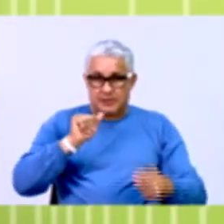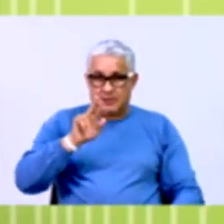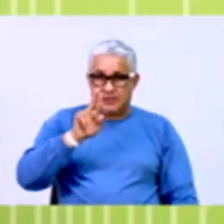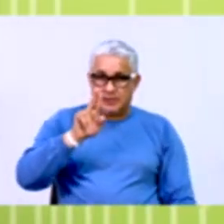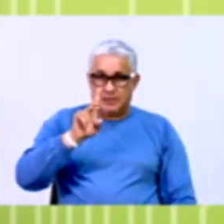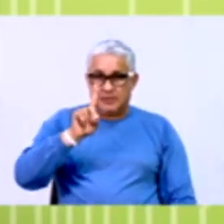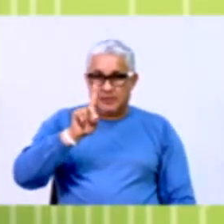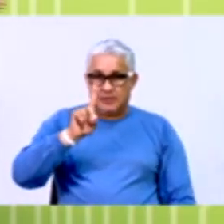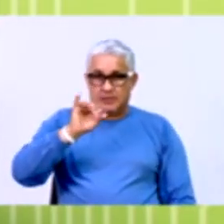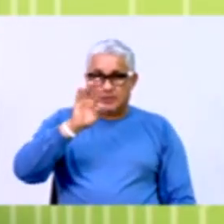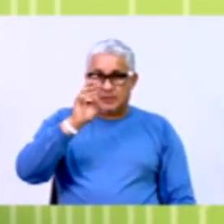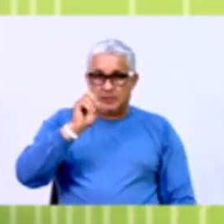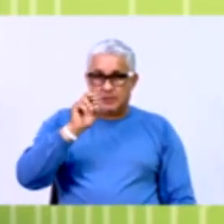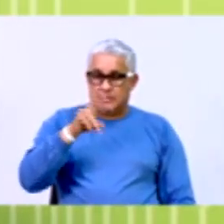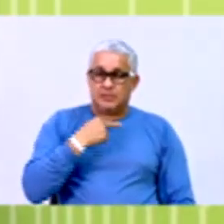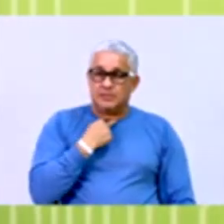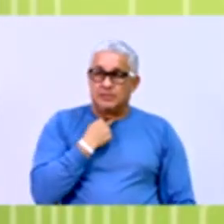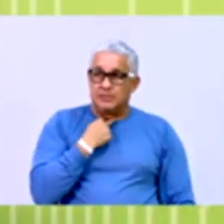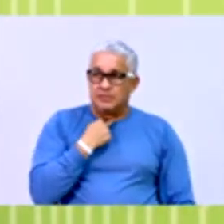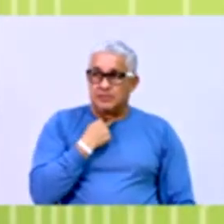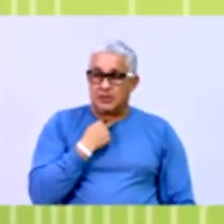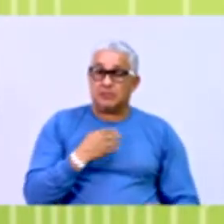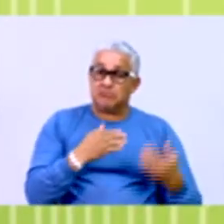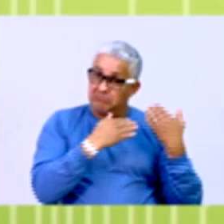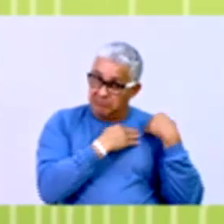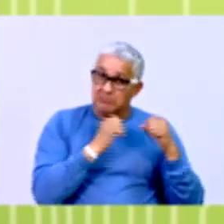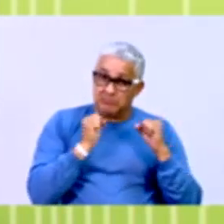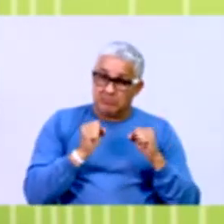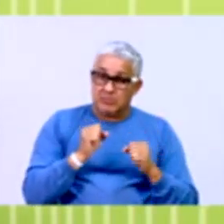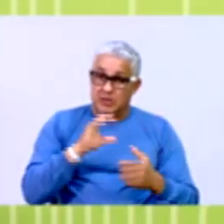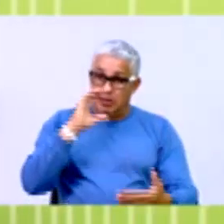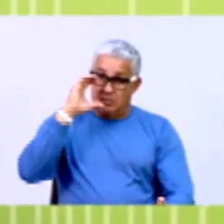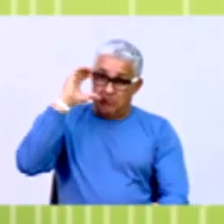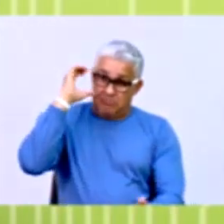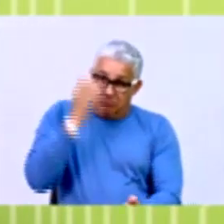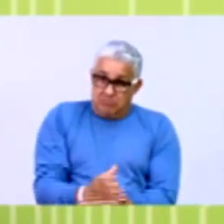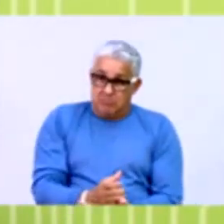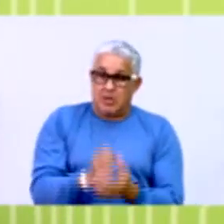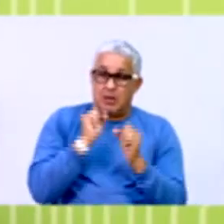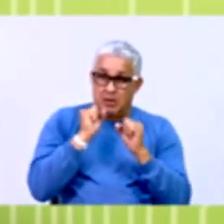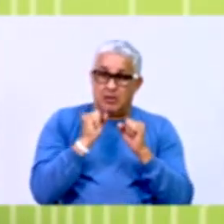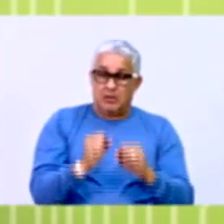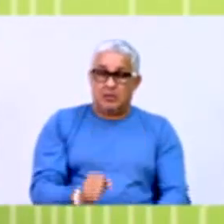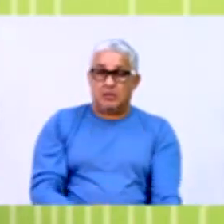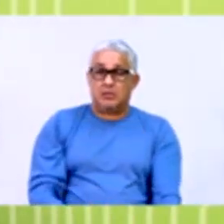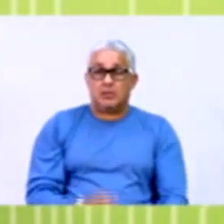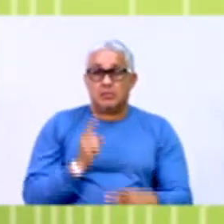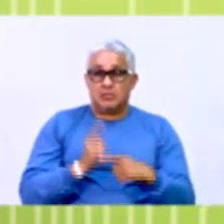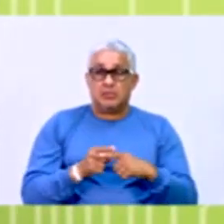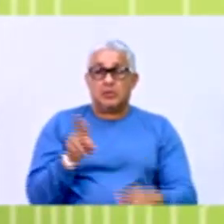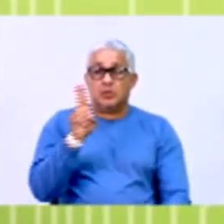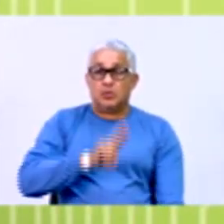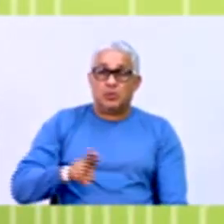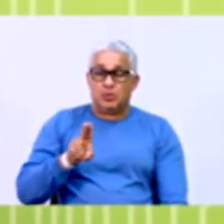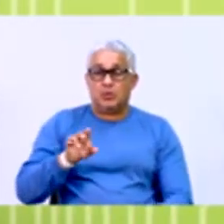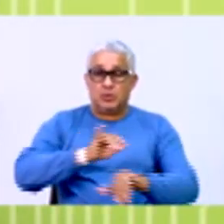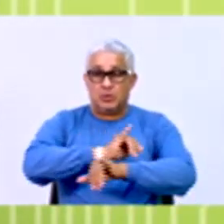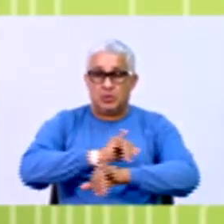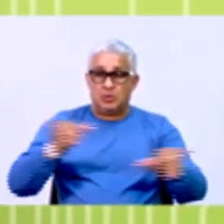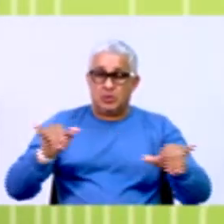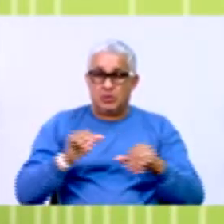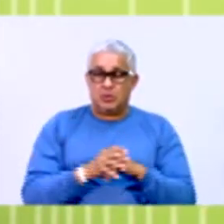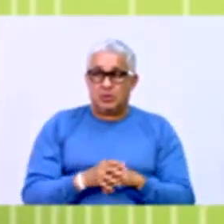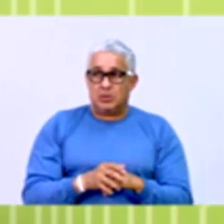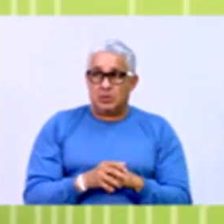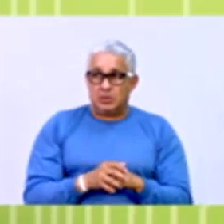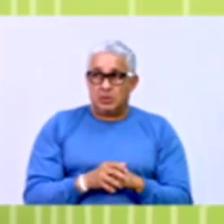pode inclusive, como o professor falou, né, ele pode ser responsabilizado criminalmente até por se ele usar essas informações de forma